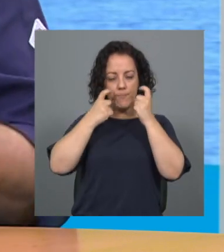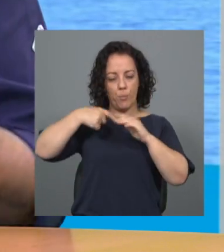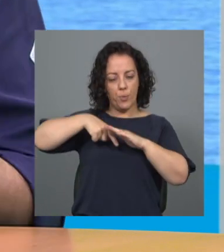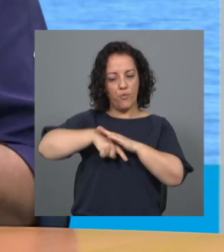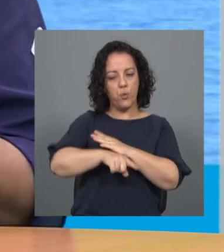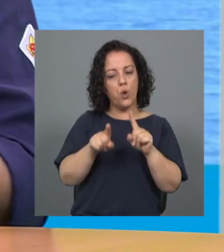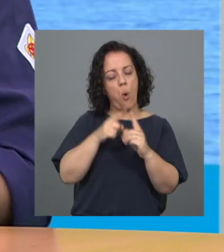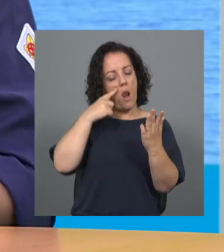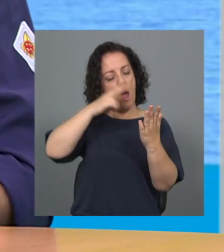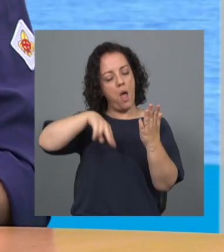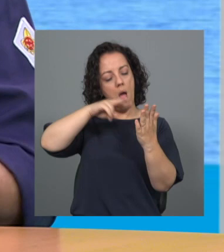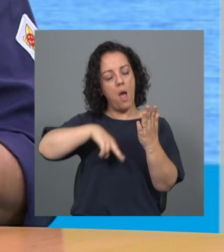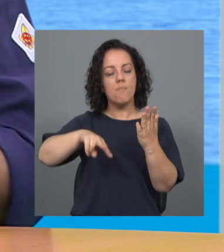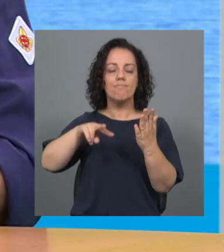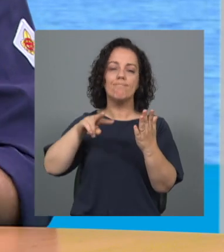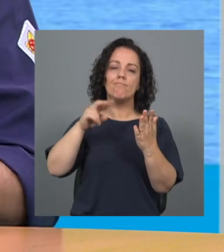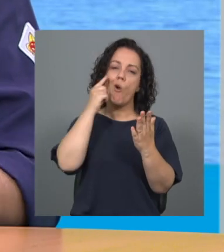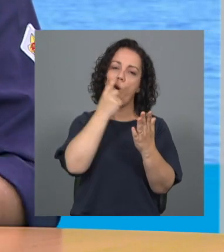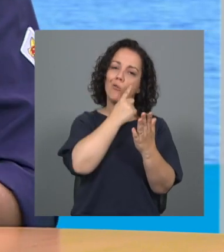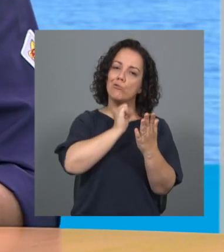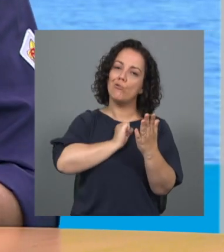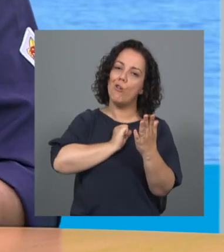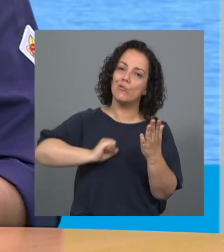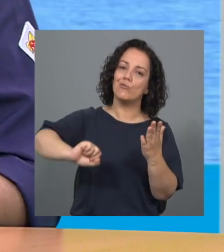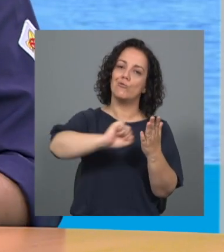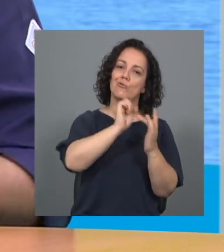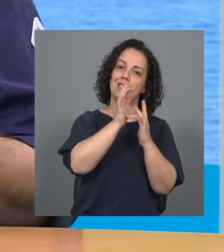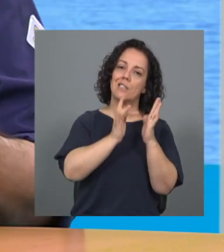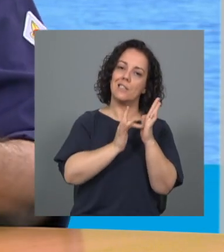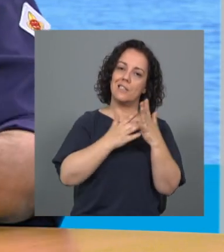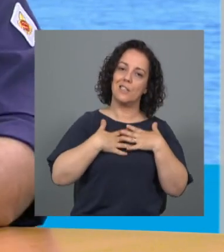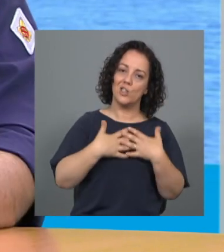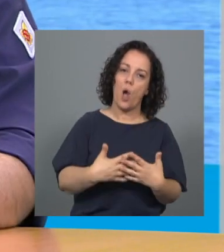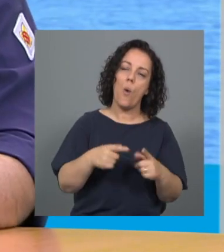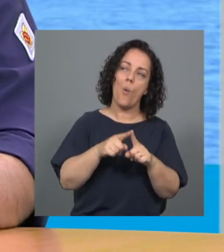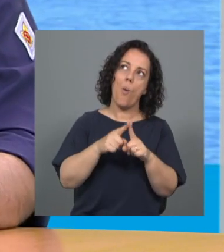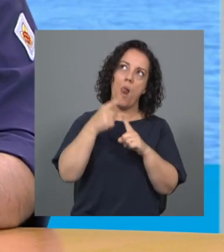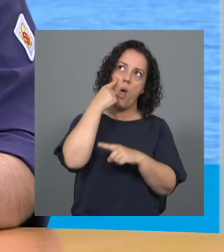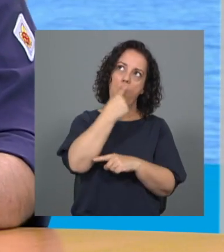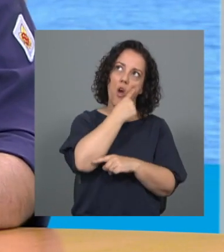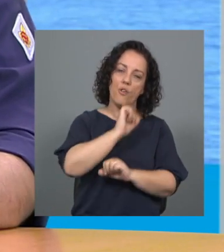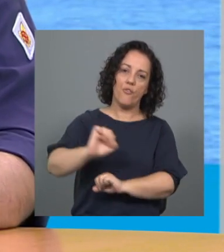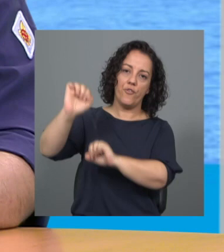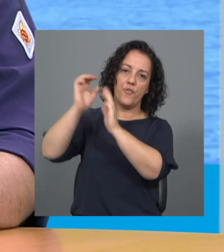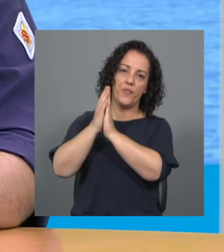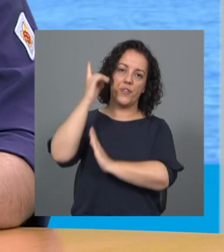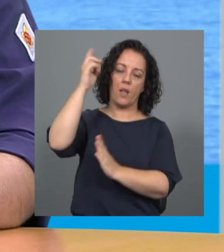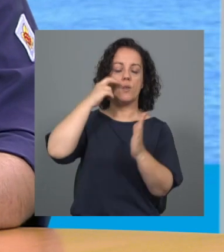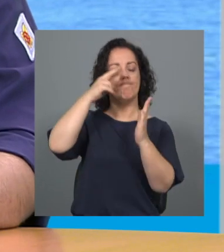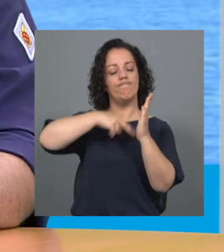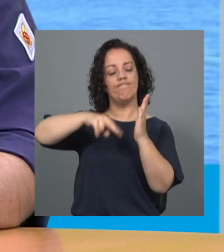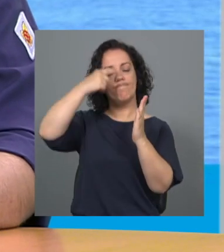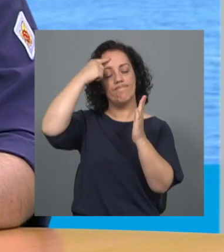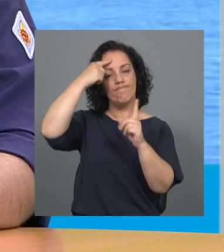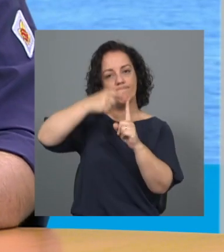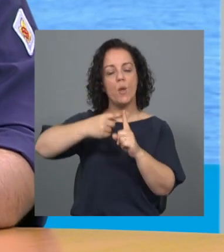para tudo isto que fazemos com olhos cristãos, não é? E olhos, com os olhos de Deus, e esta preocupação com o bem, com a criação de Deus e a preocupação que nós